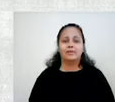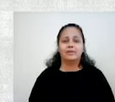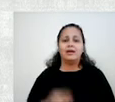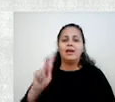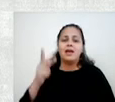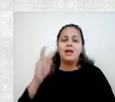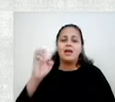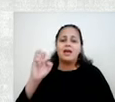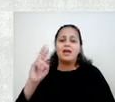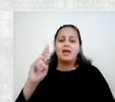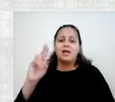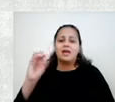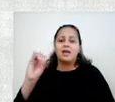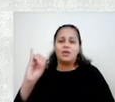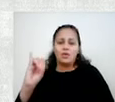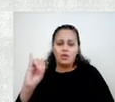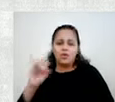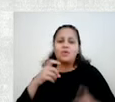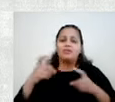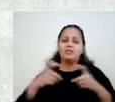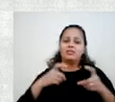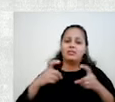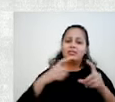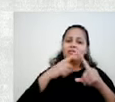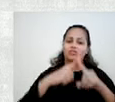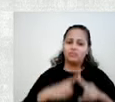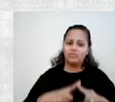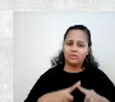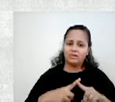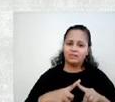heróis, né, das cruzadas para os europeus.